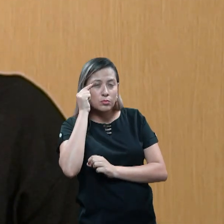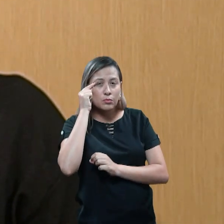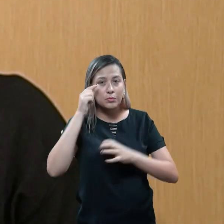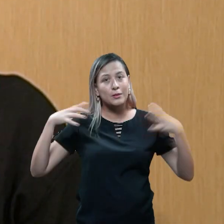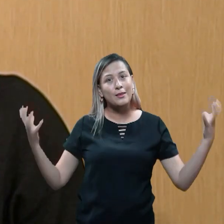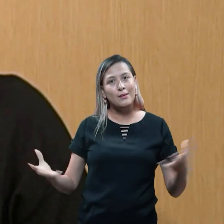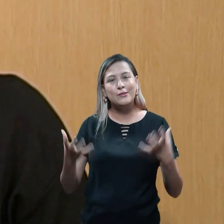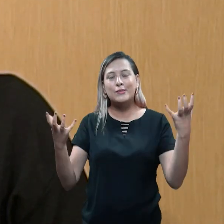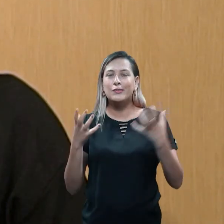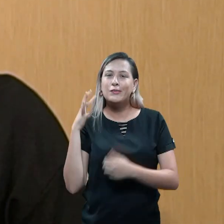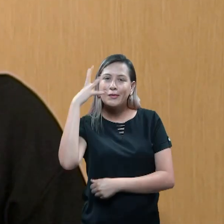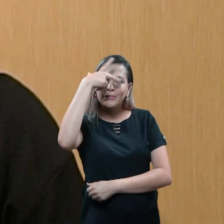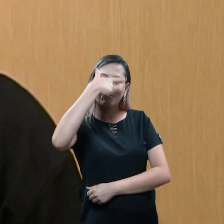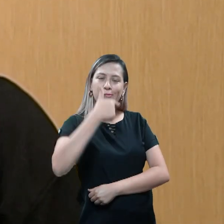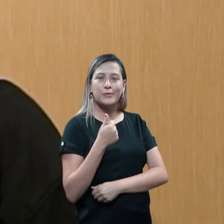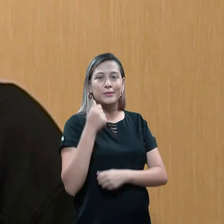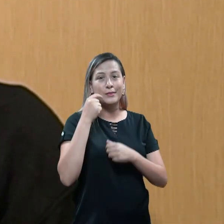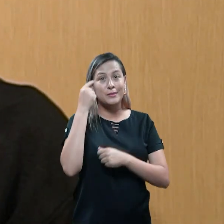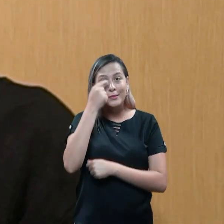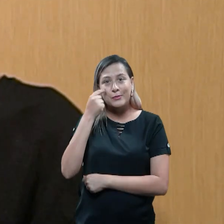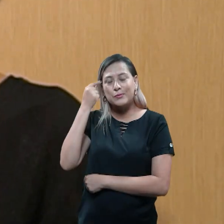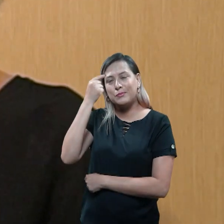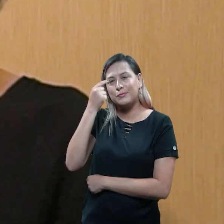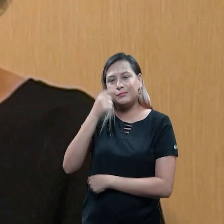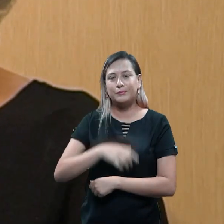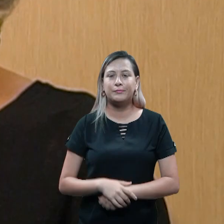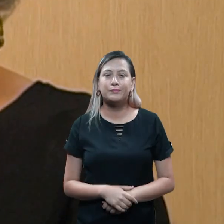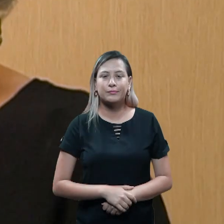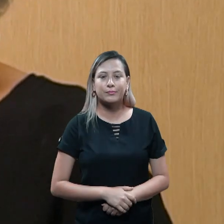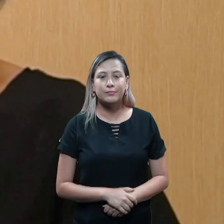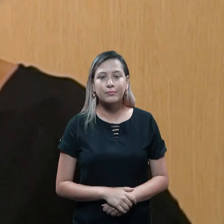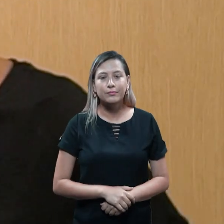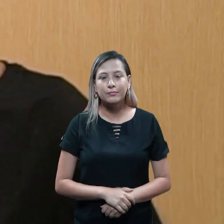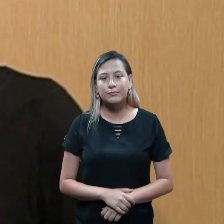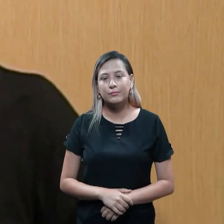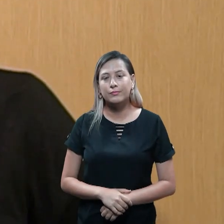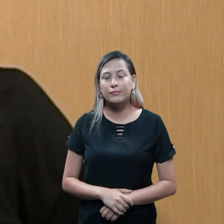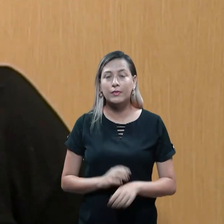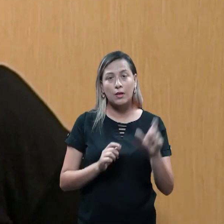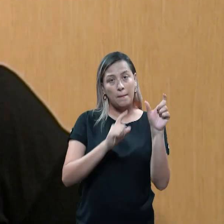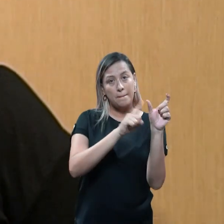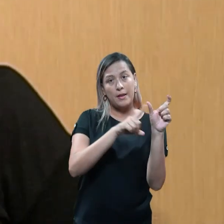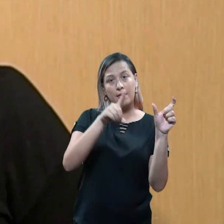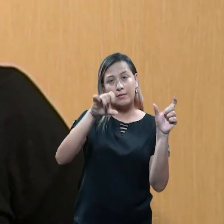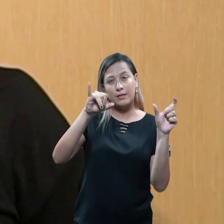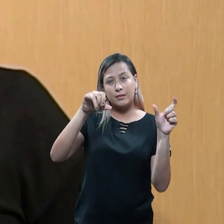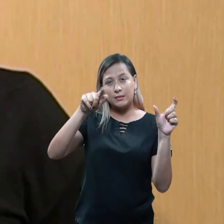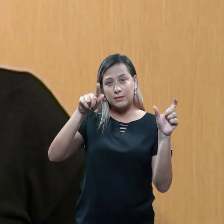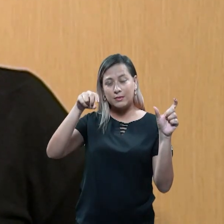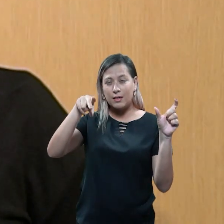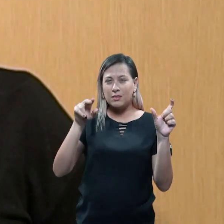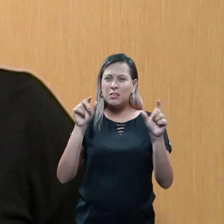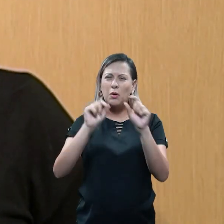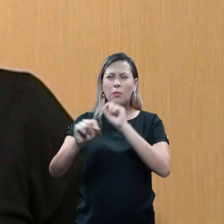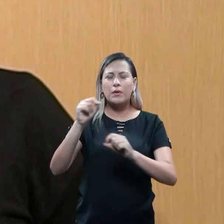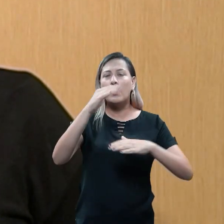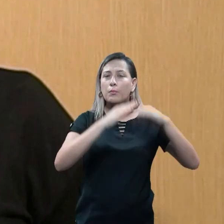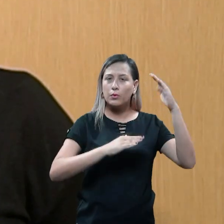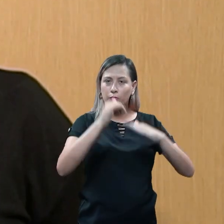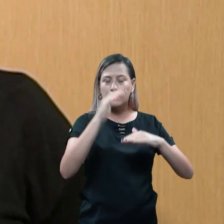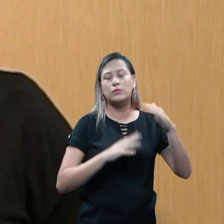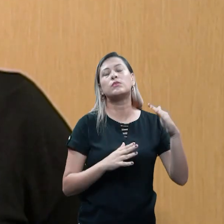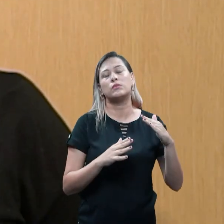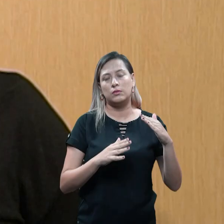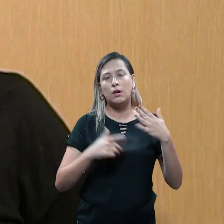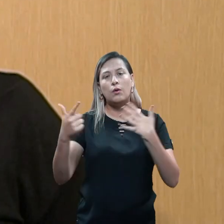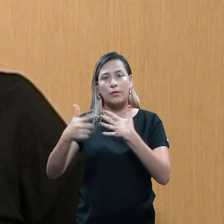natural do olhar. A propósito, a palavra designer se refere ao profissional que exerce a função.